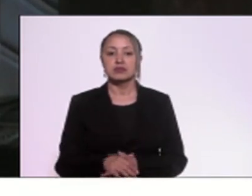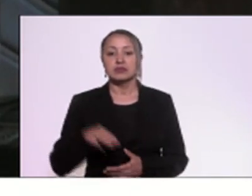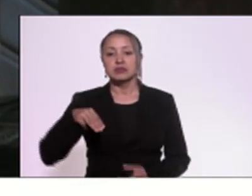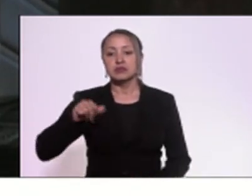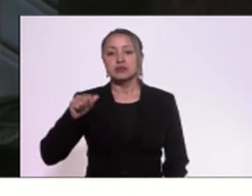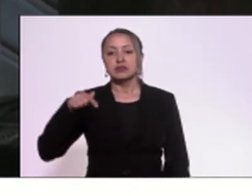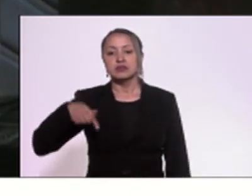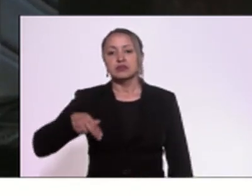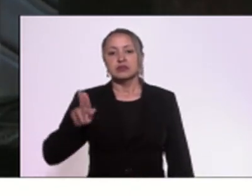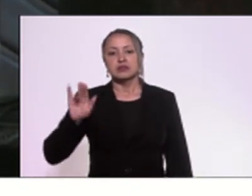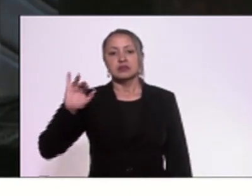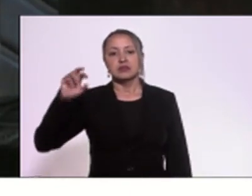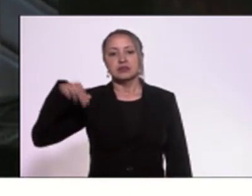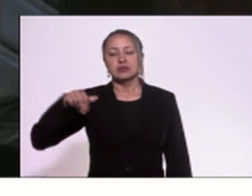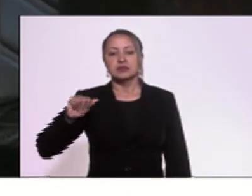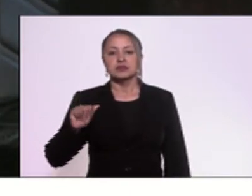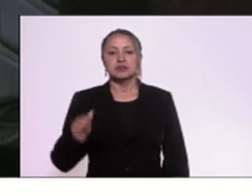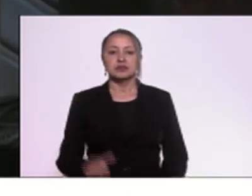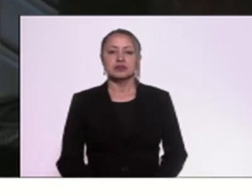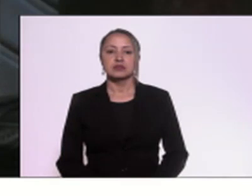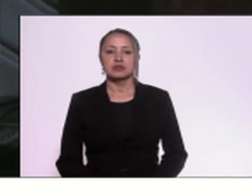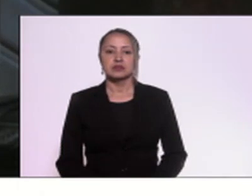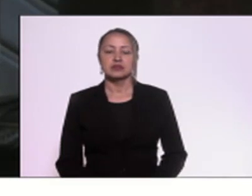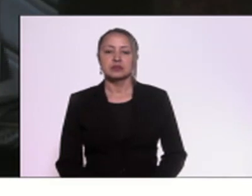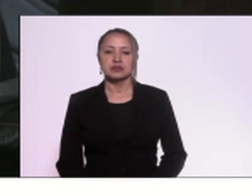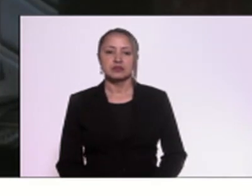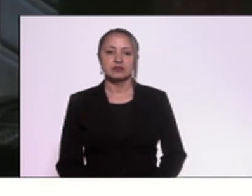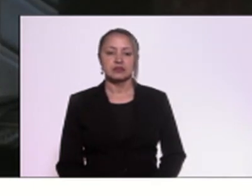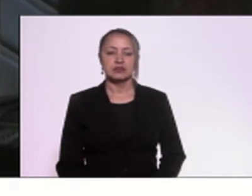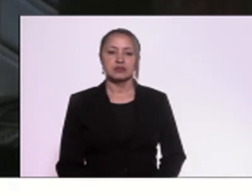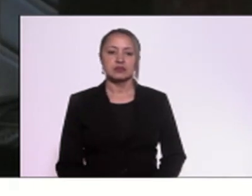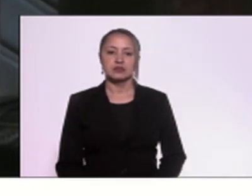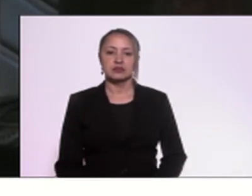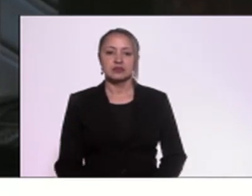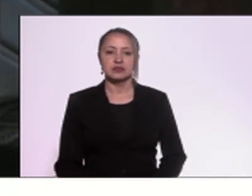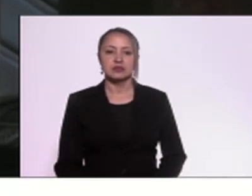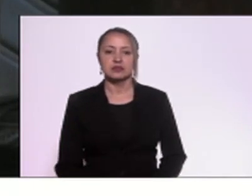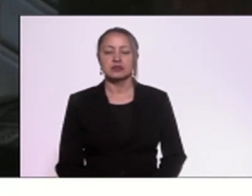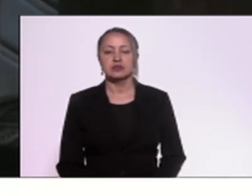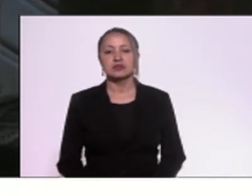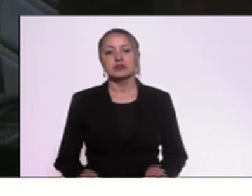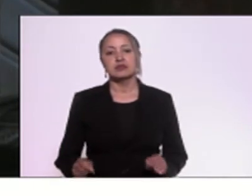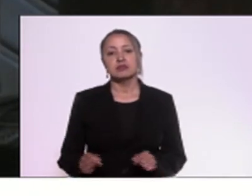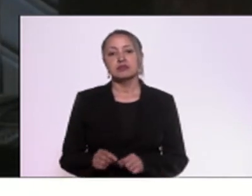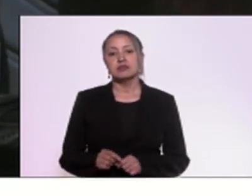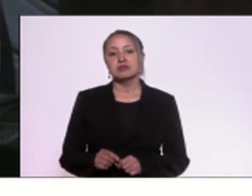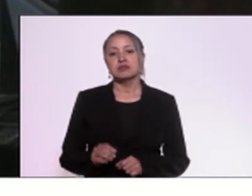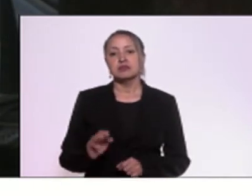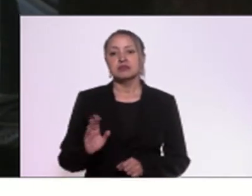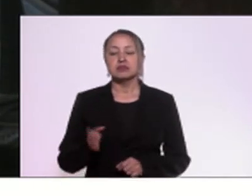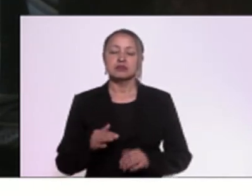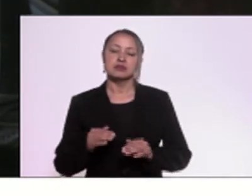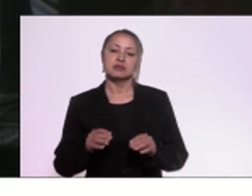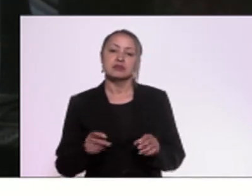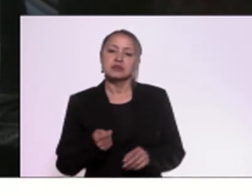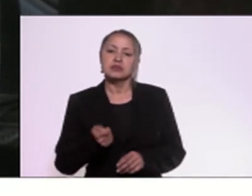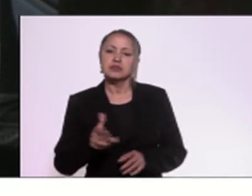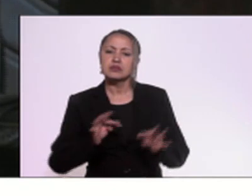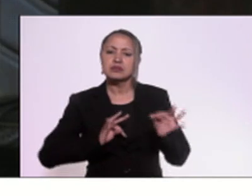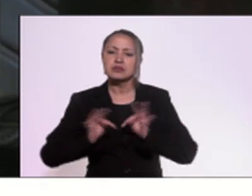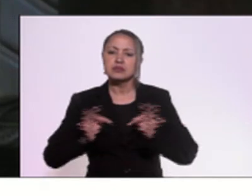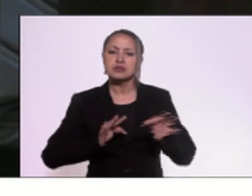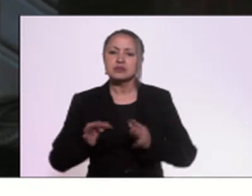sobreviver. E aí a gente para e pensa assim, meu Deus, como é que um povo se desenvolve se ele não